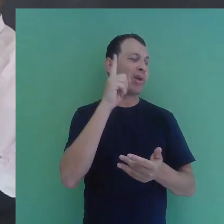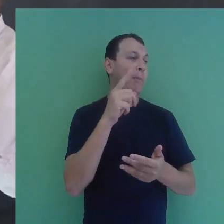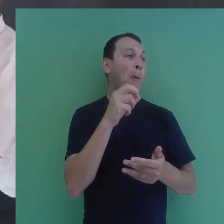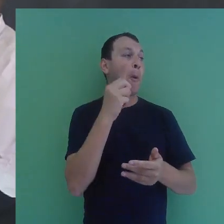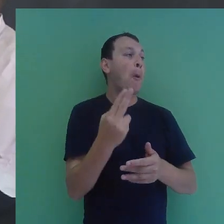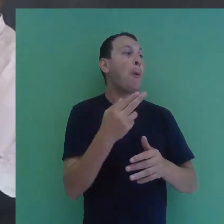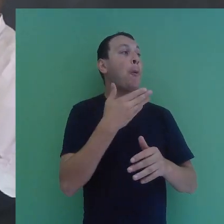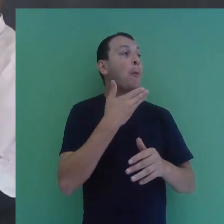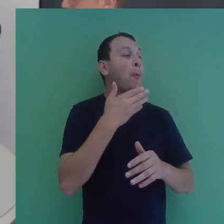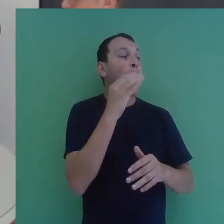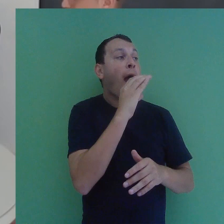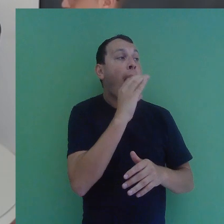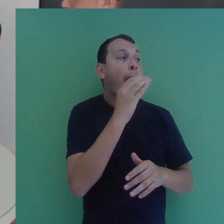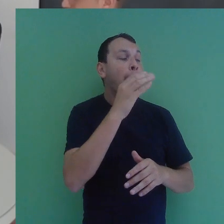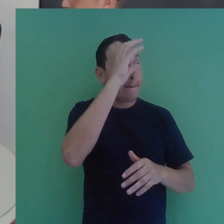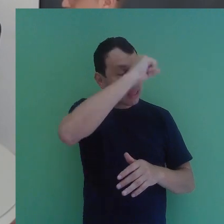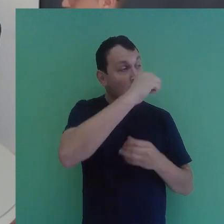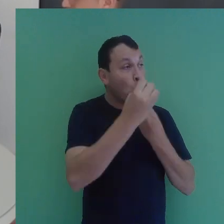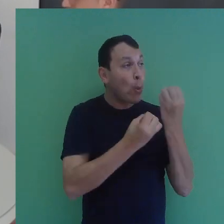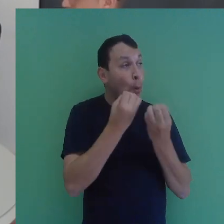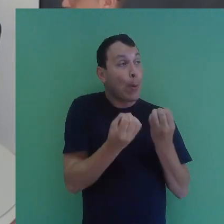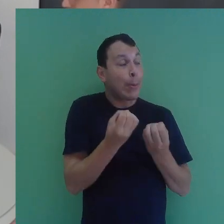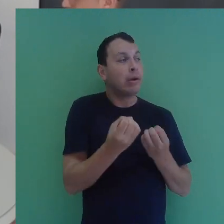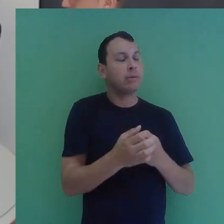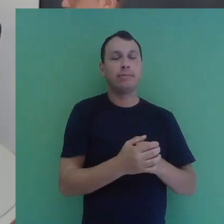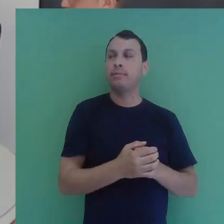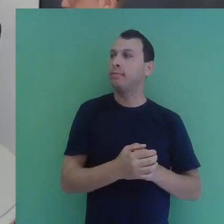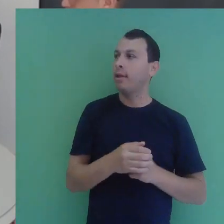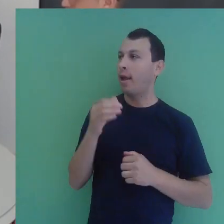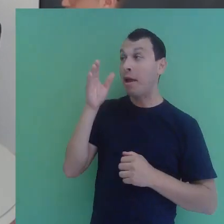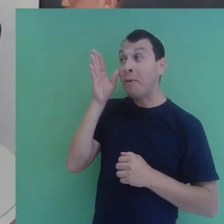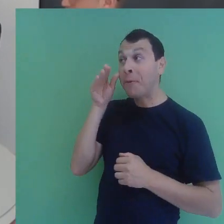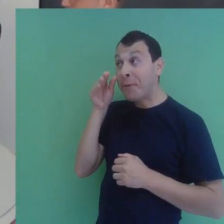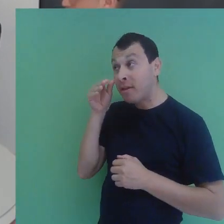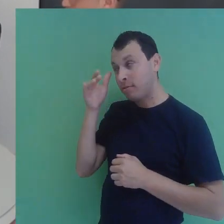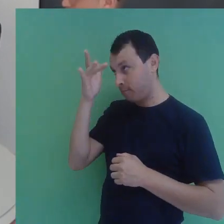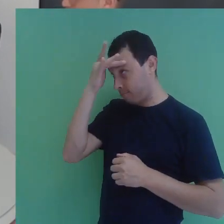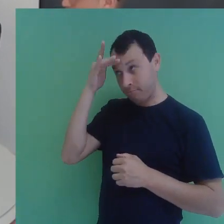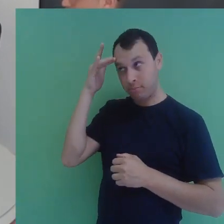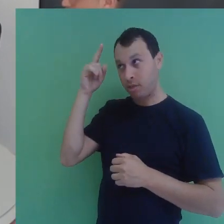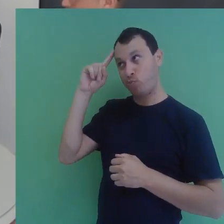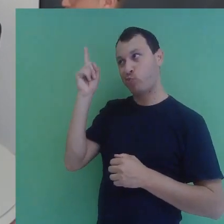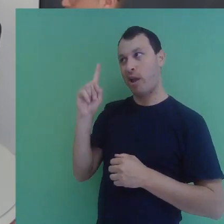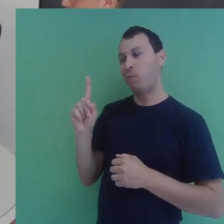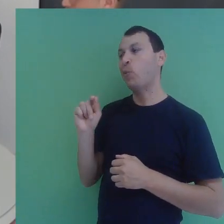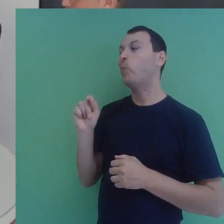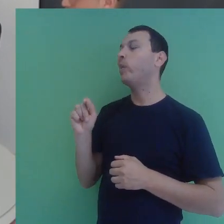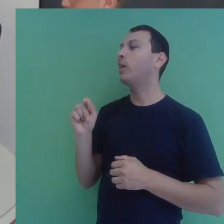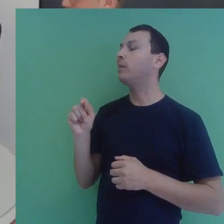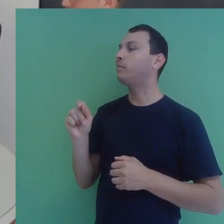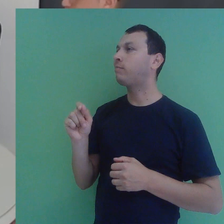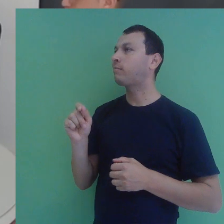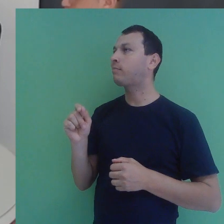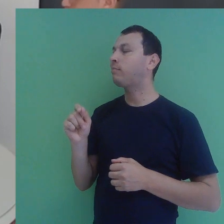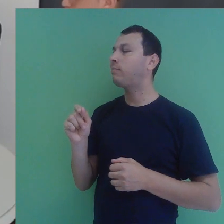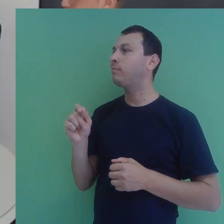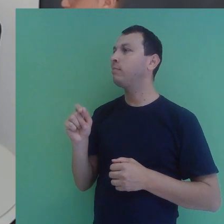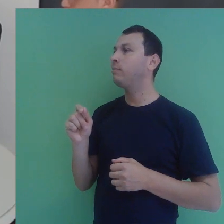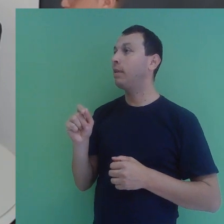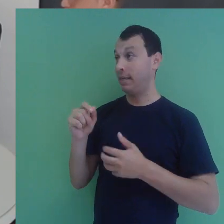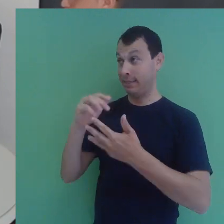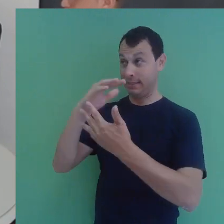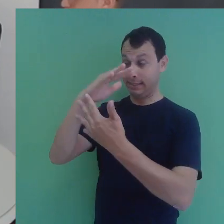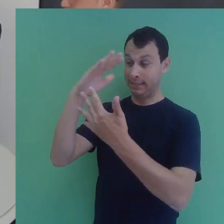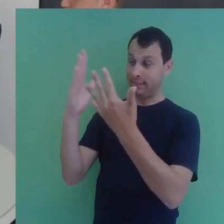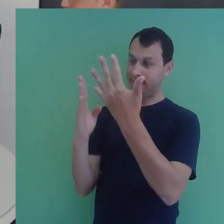trabalhando nisso há bastante tempo? Então, algumas curiosidades que as pessoas às vezes desconhecem, né? É que, assim,